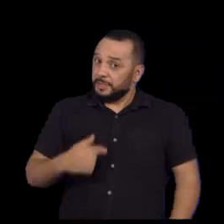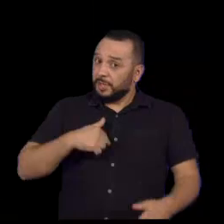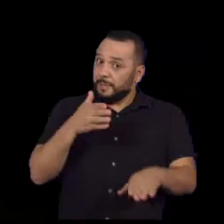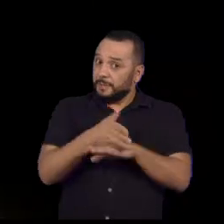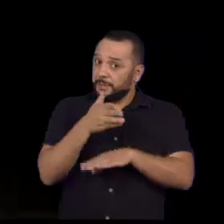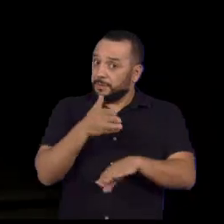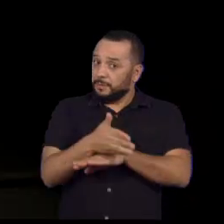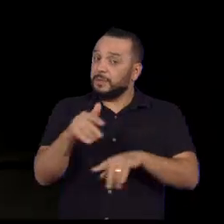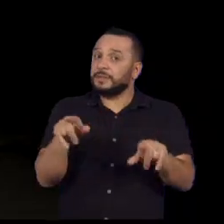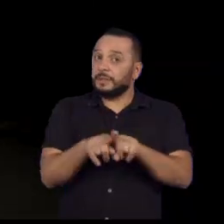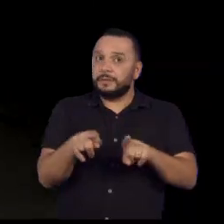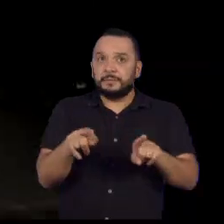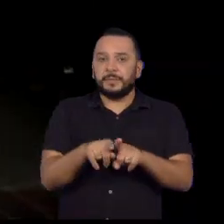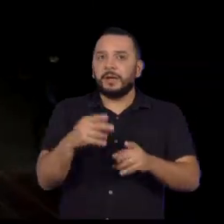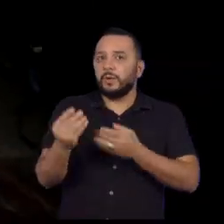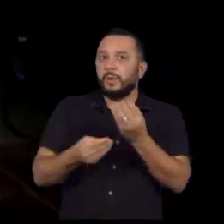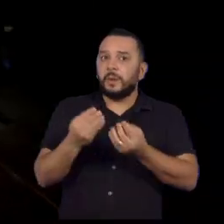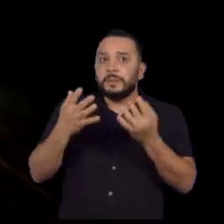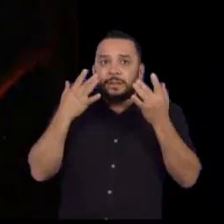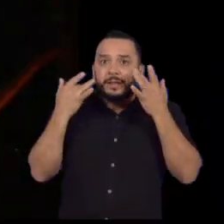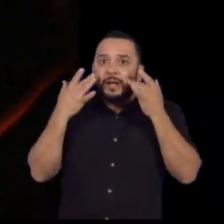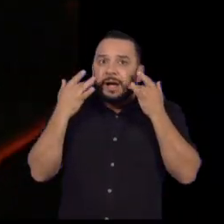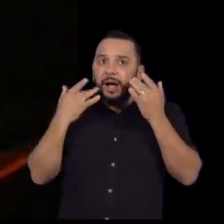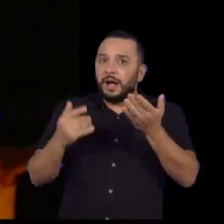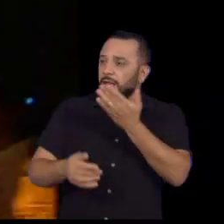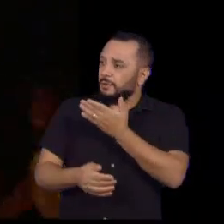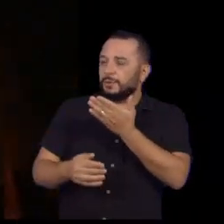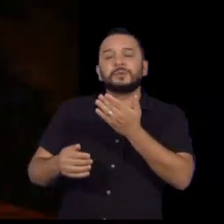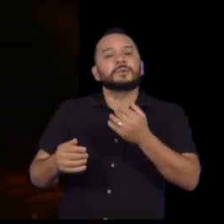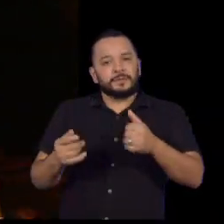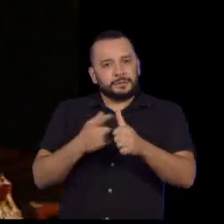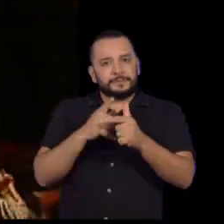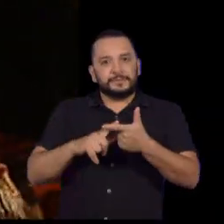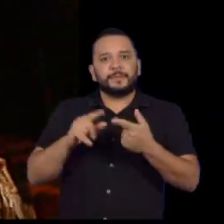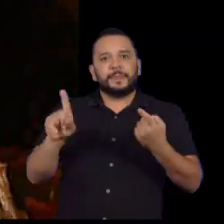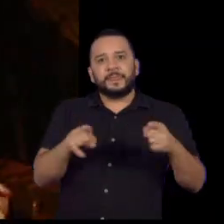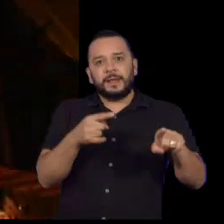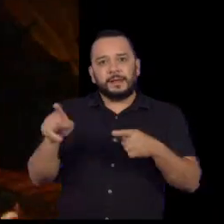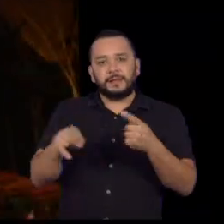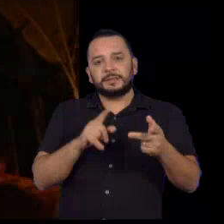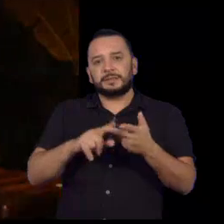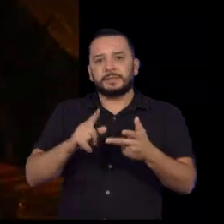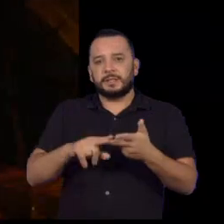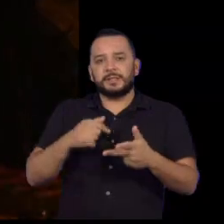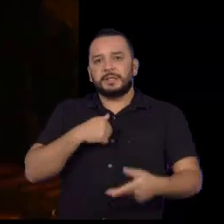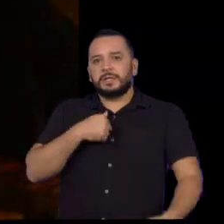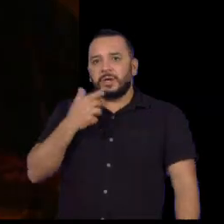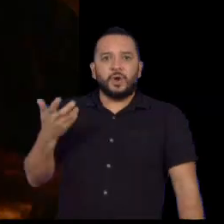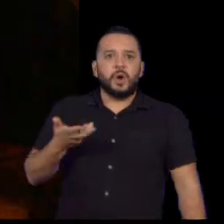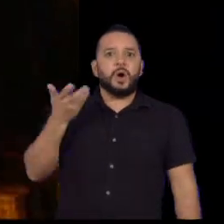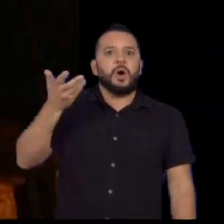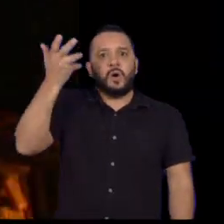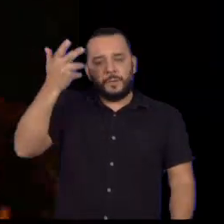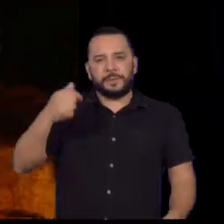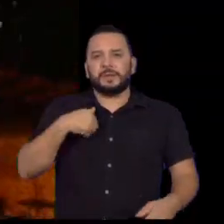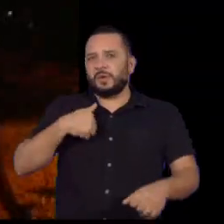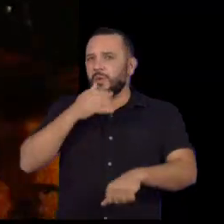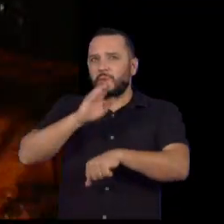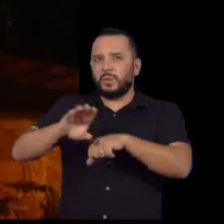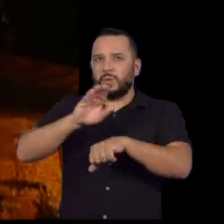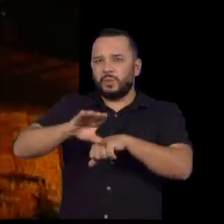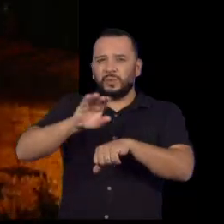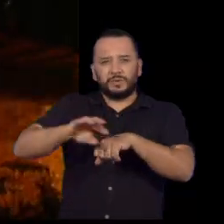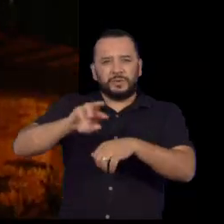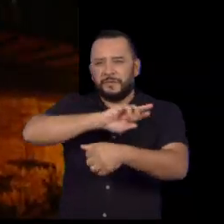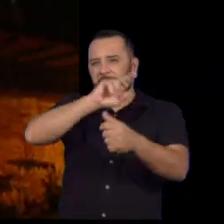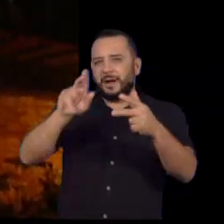Participou também de montagens teatrais, espetáculos de dança e óperas. Pela quantidade de cursos e atividades que